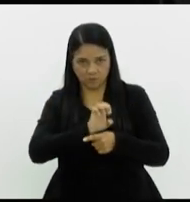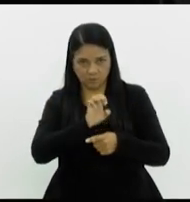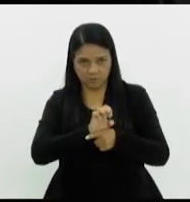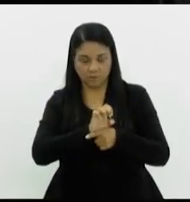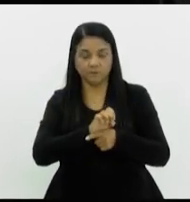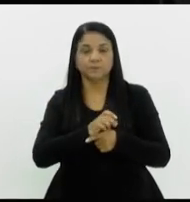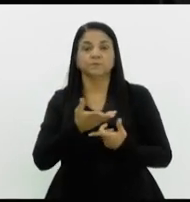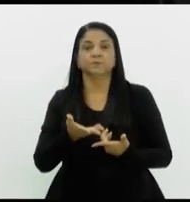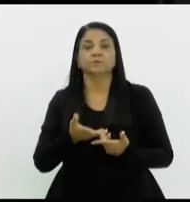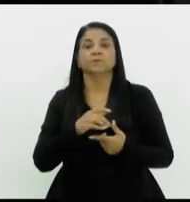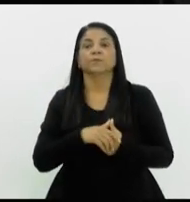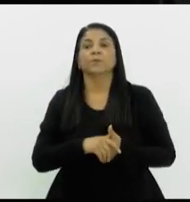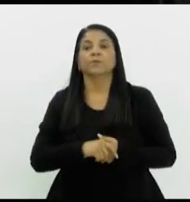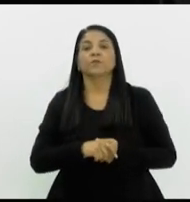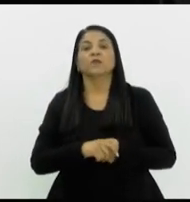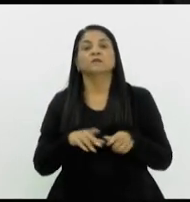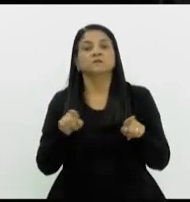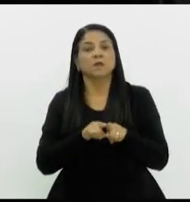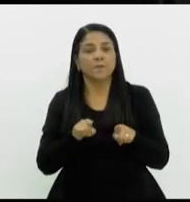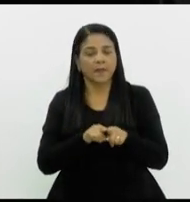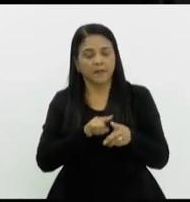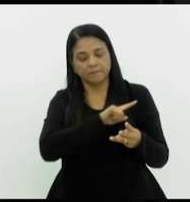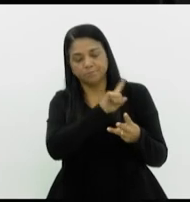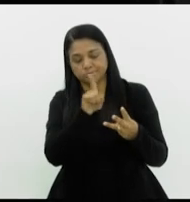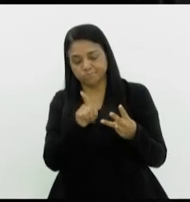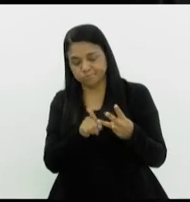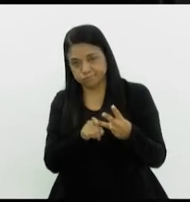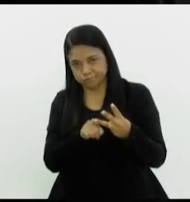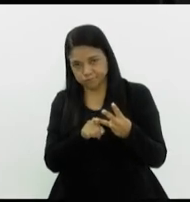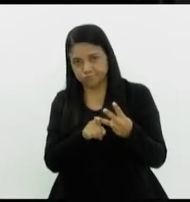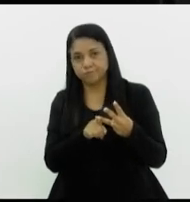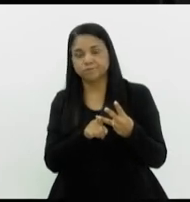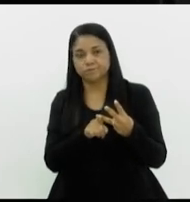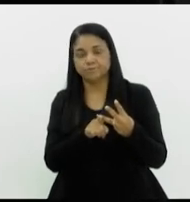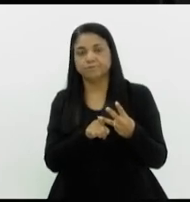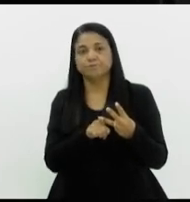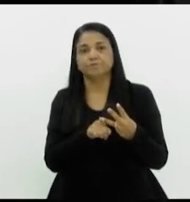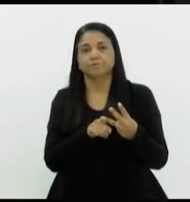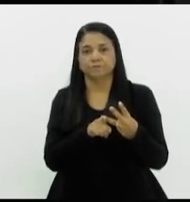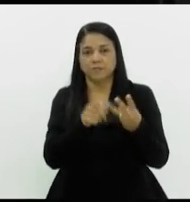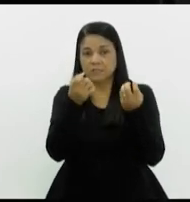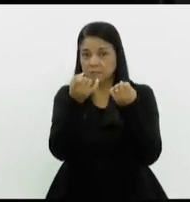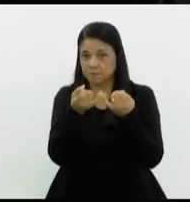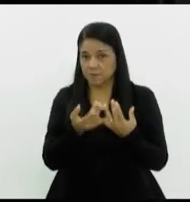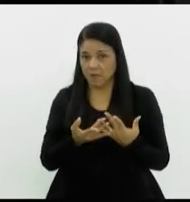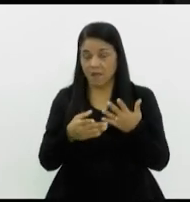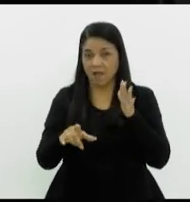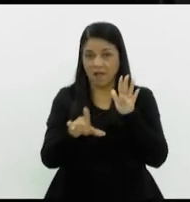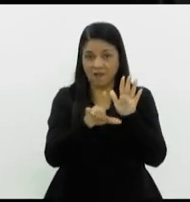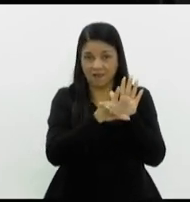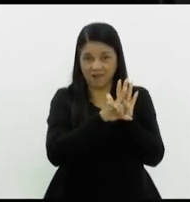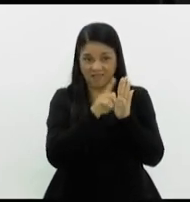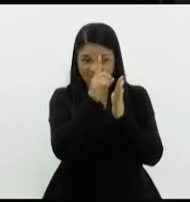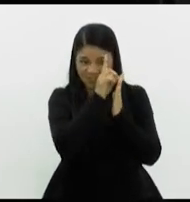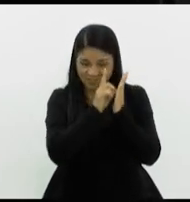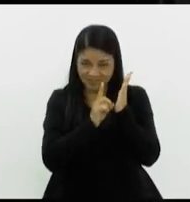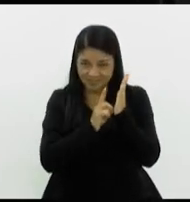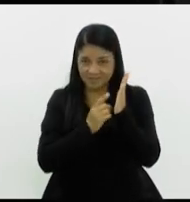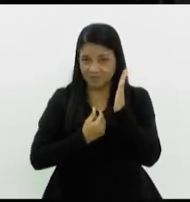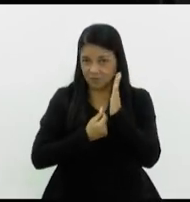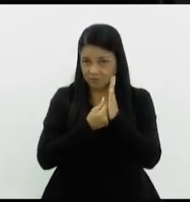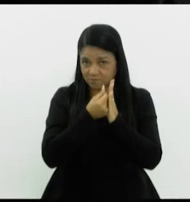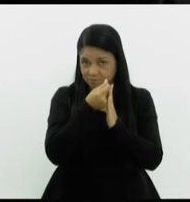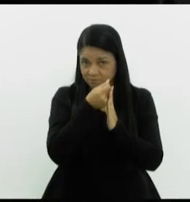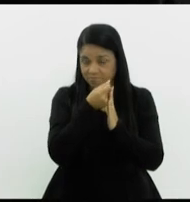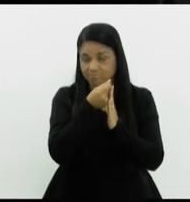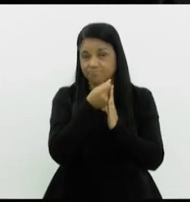senhora presidente, eu também gostaria de pontuar que, na Lei de Diretrizes Orçamentárias, e